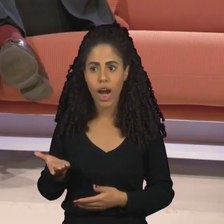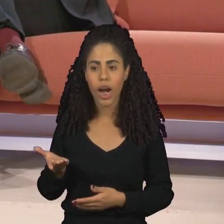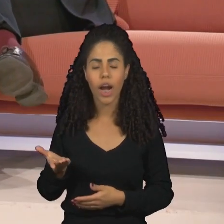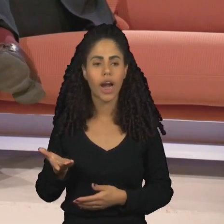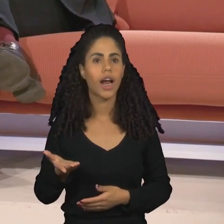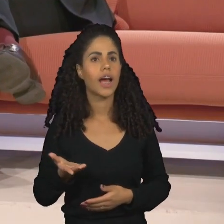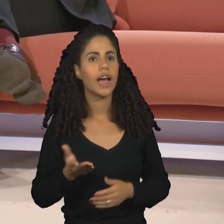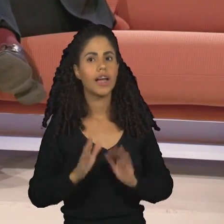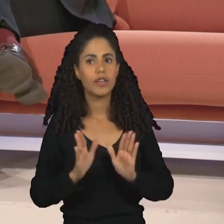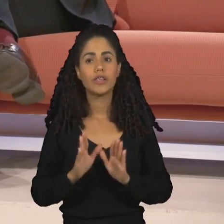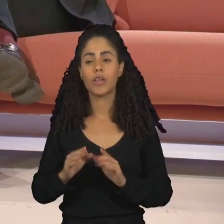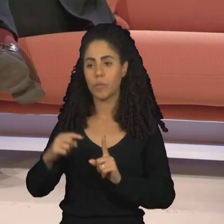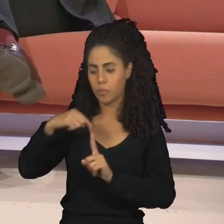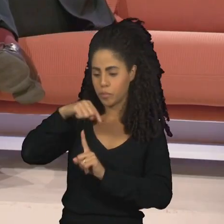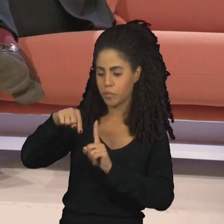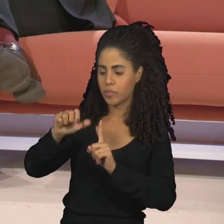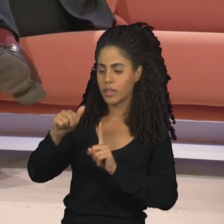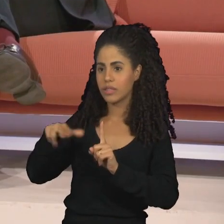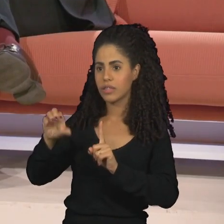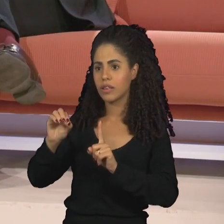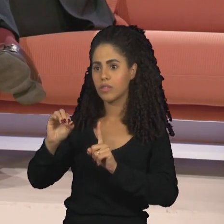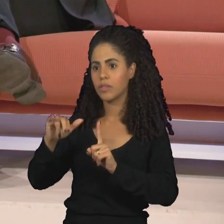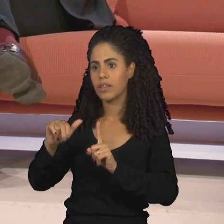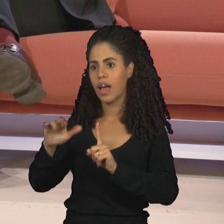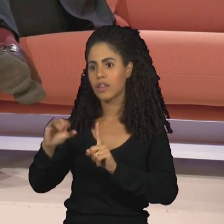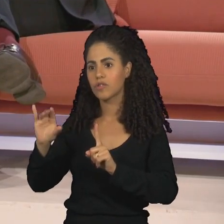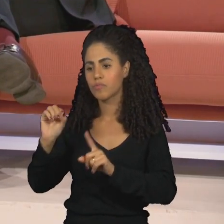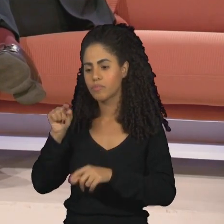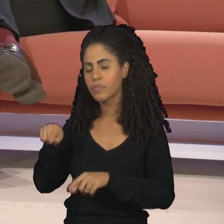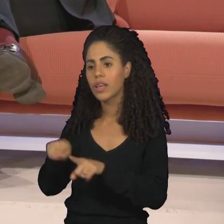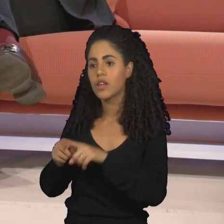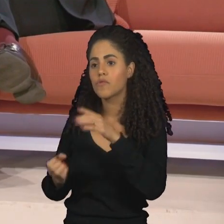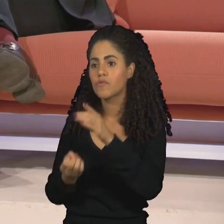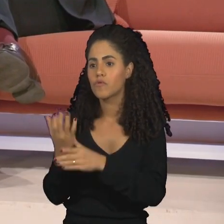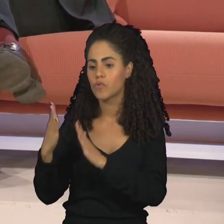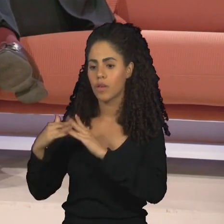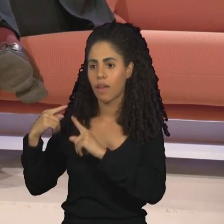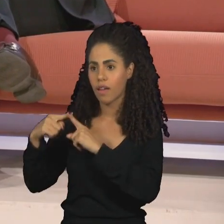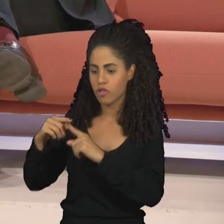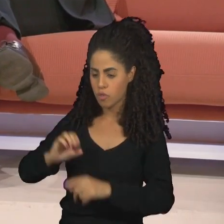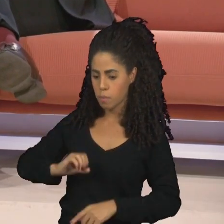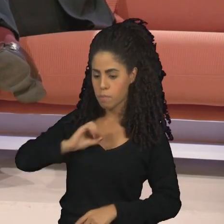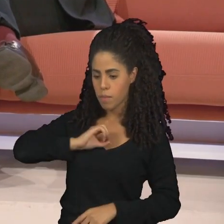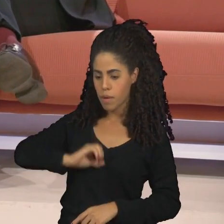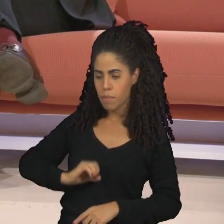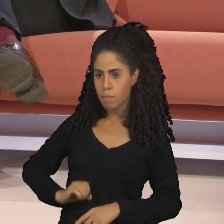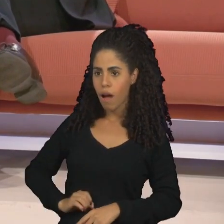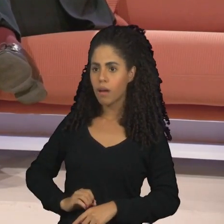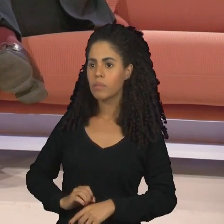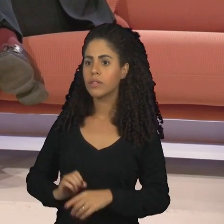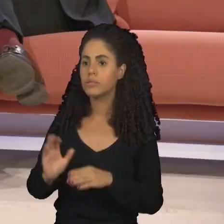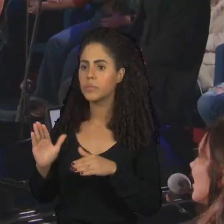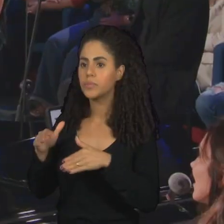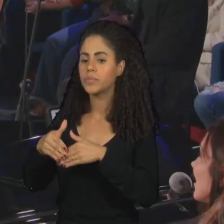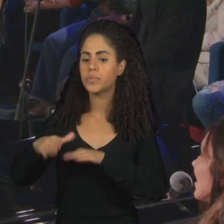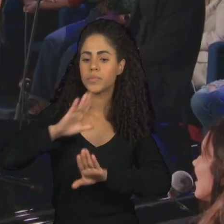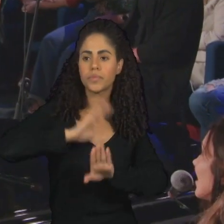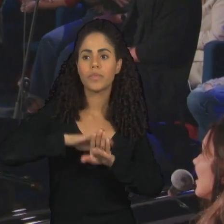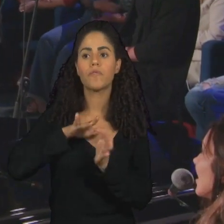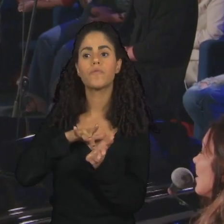Não, então, Santo Inácio, que fundou os jesuítas, ele dizia isso, a falsa humildade. O que é a falsa humildade?